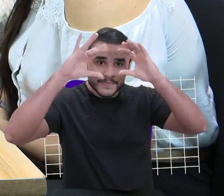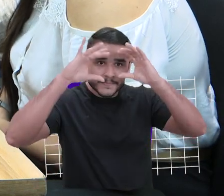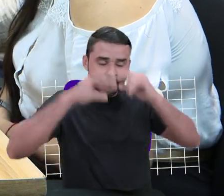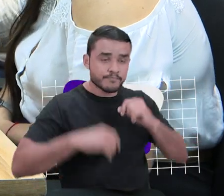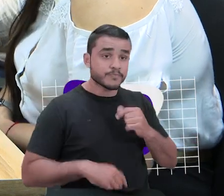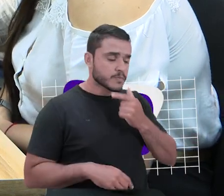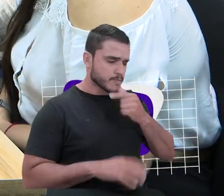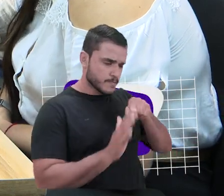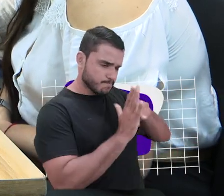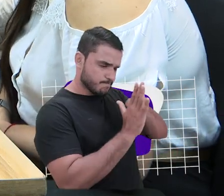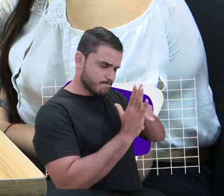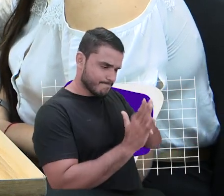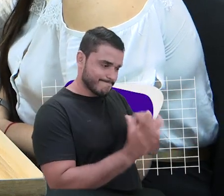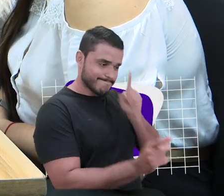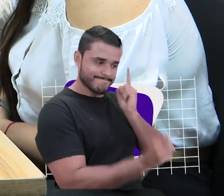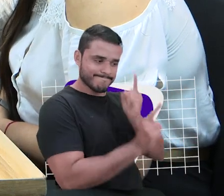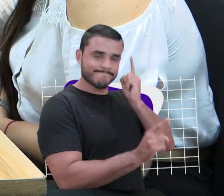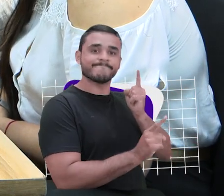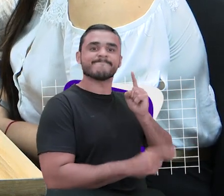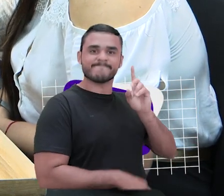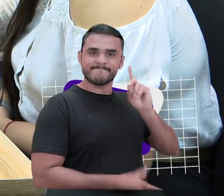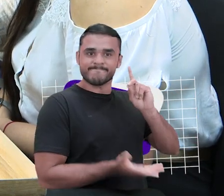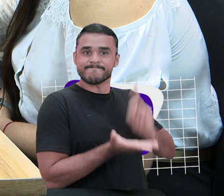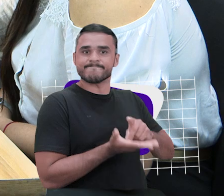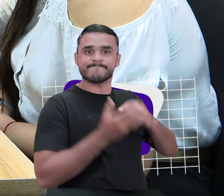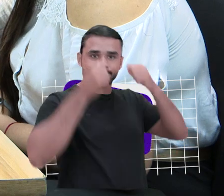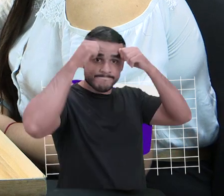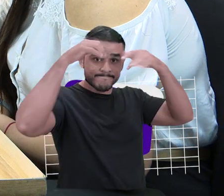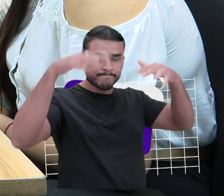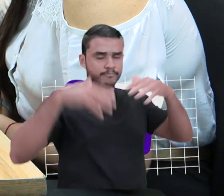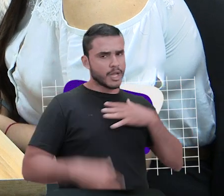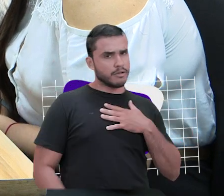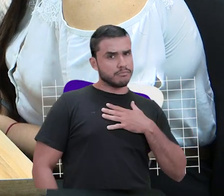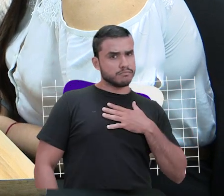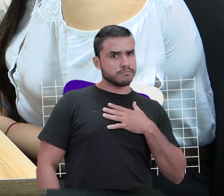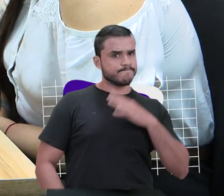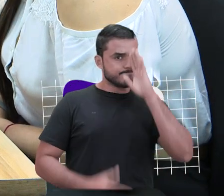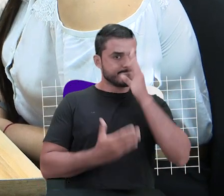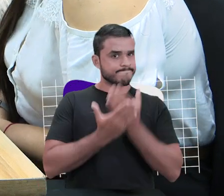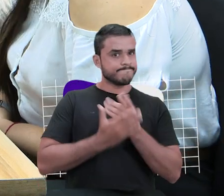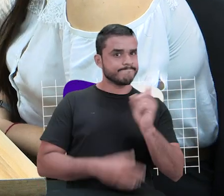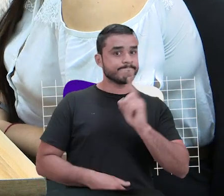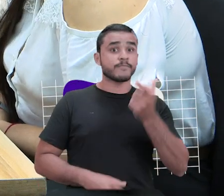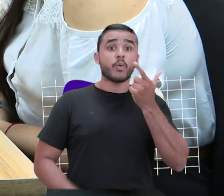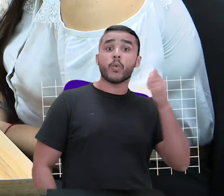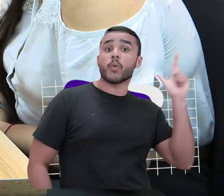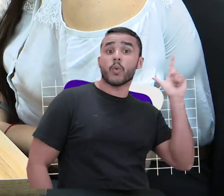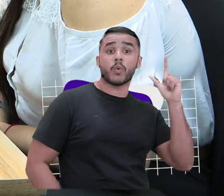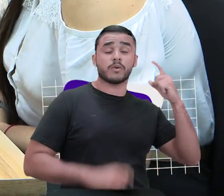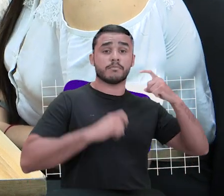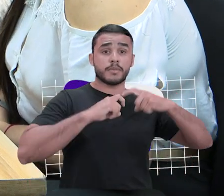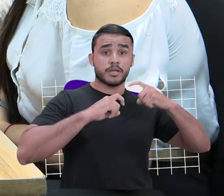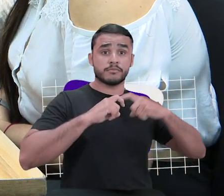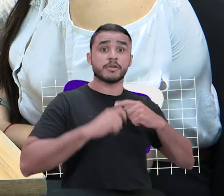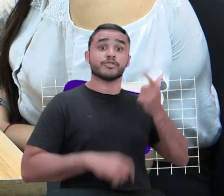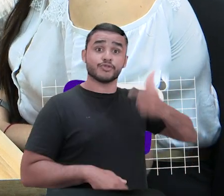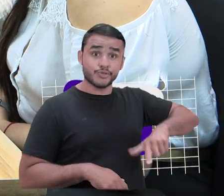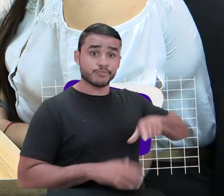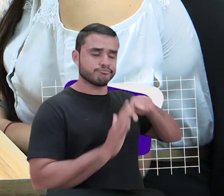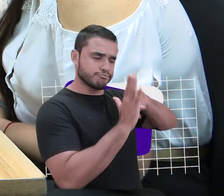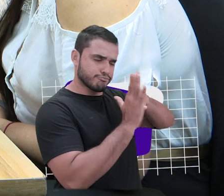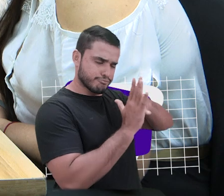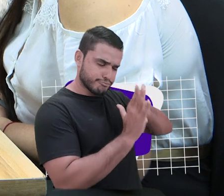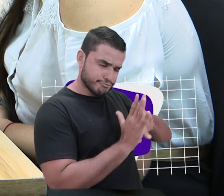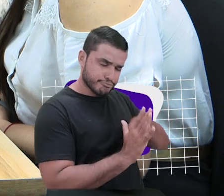diagnóstico. Aí marcamos o segundo neuro, né? Porque a gente fica naquela. E deu também um diagnóstico. Aí fomos para a